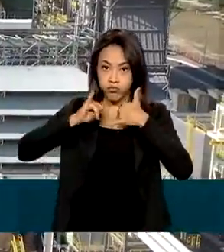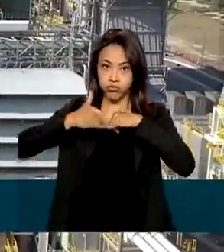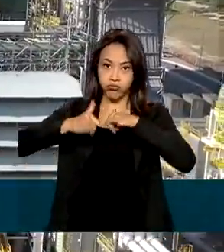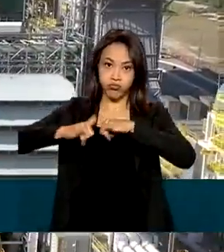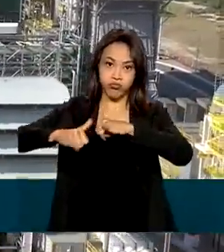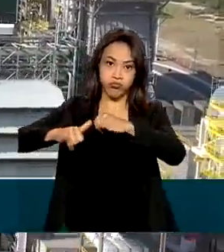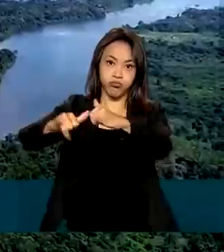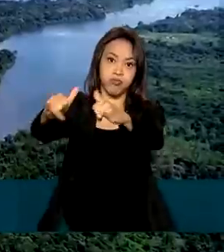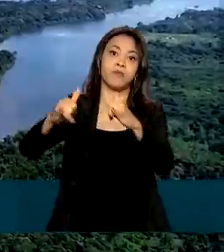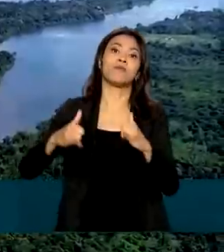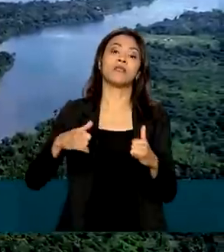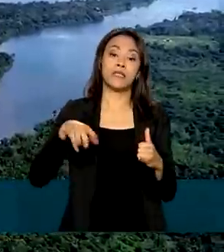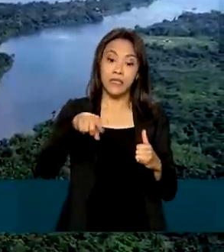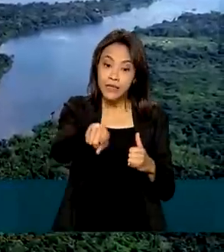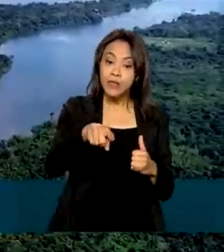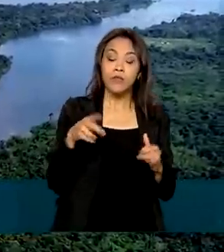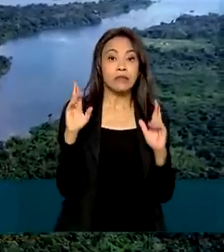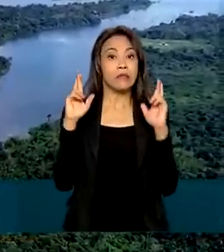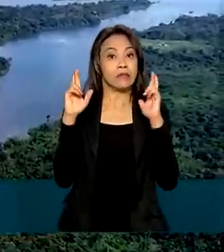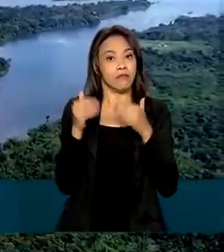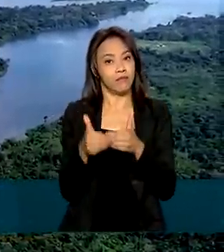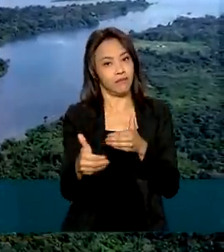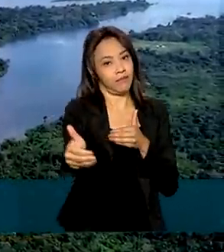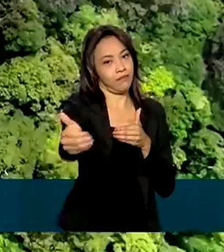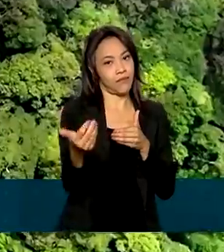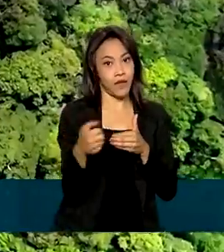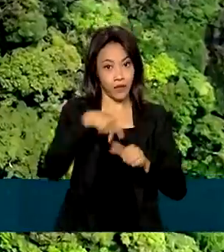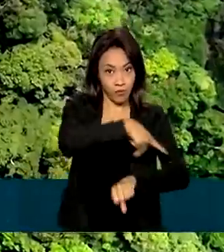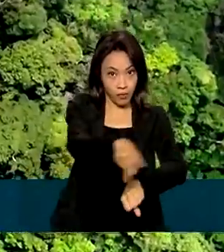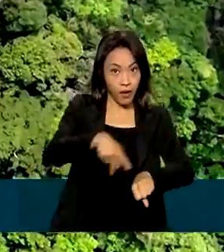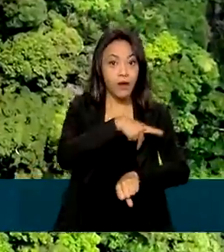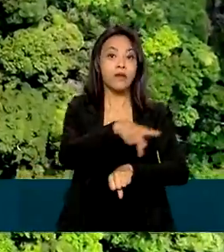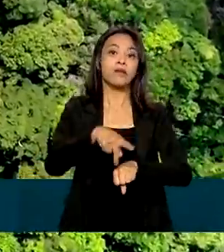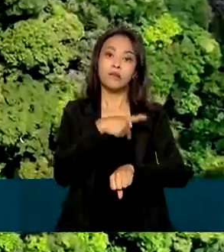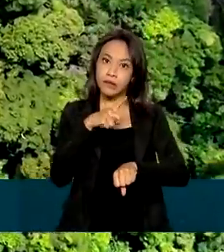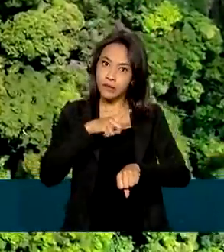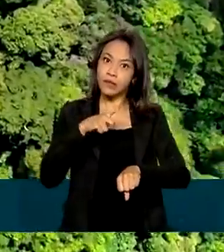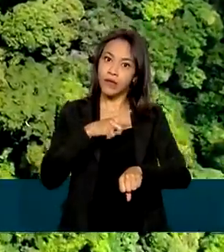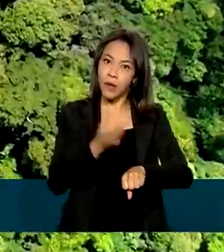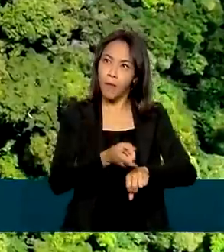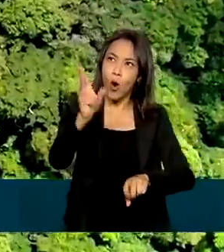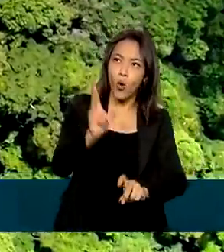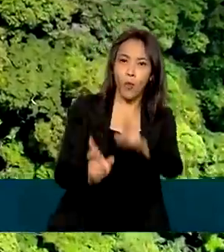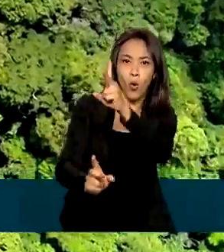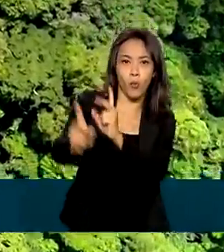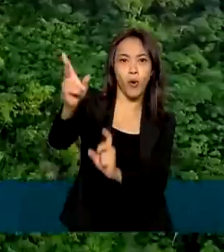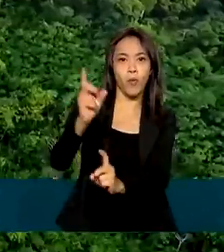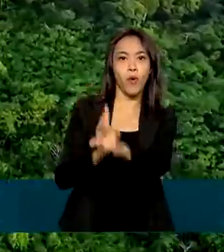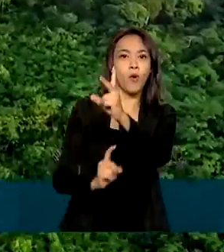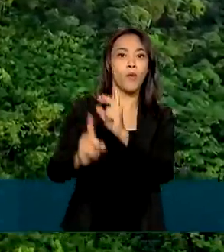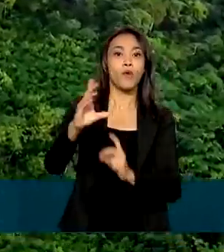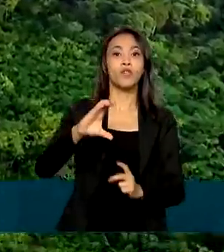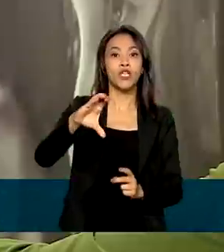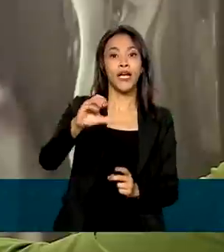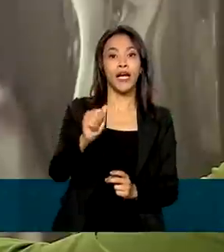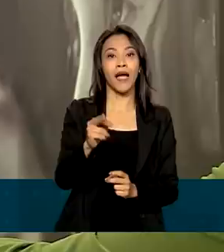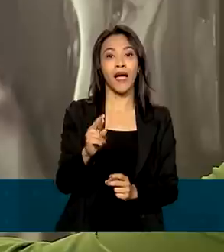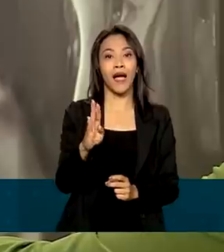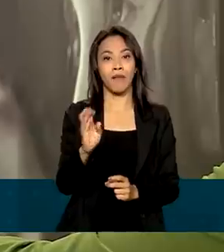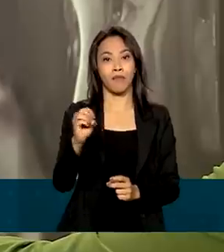limpa a expectativa é que o país seja um grande exportador de crédito de carbono